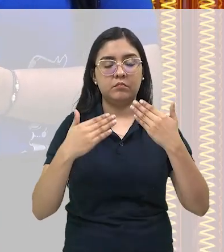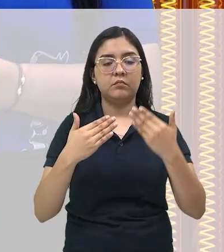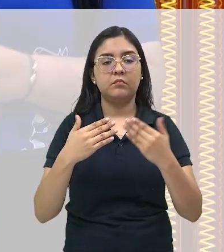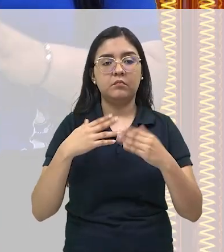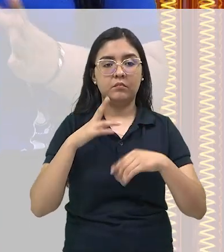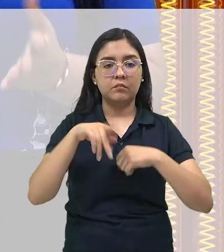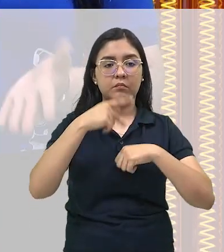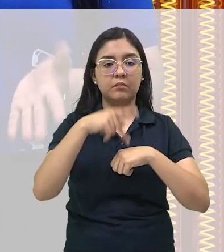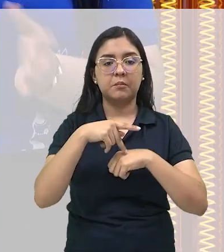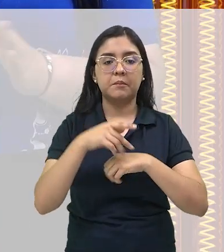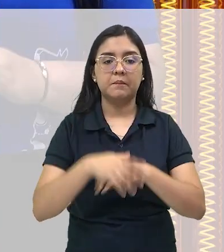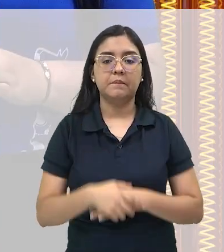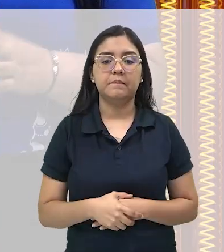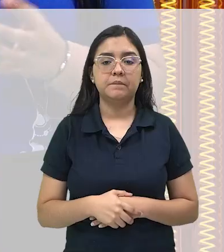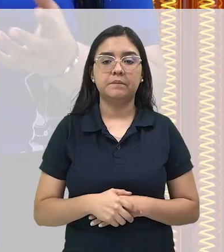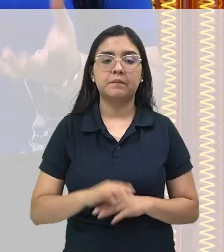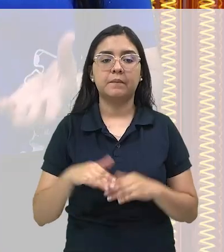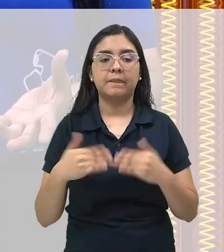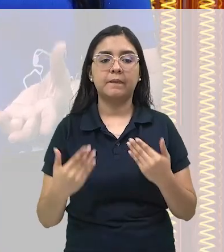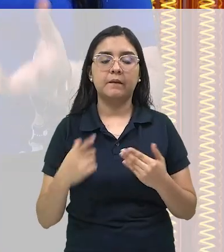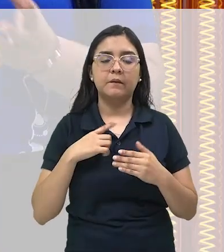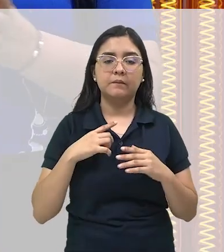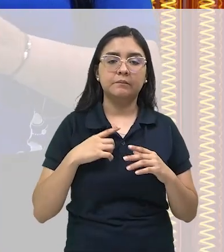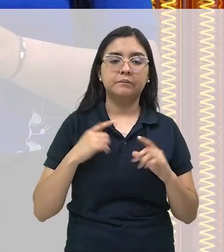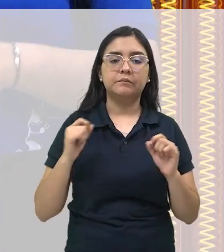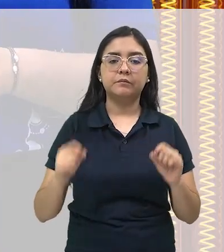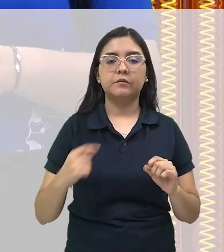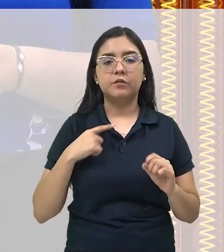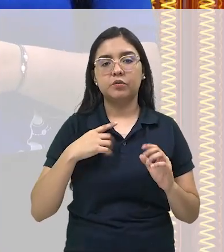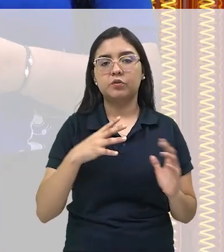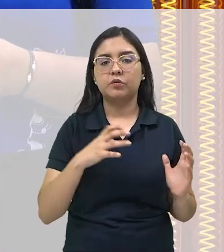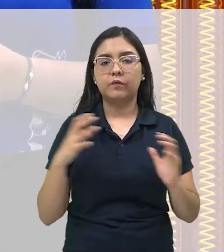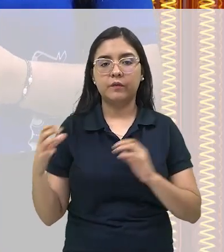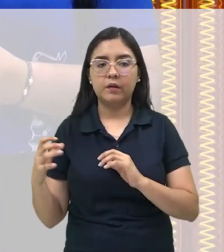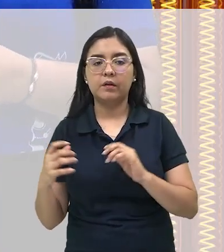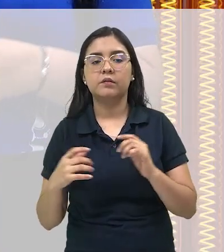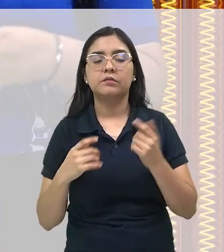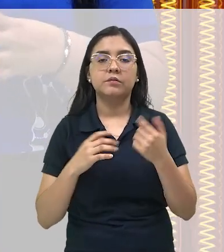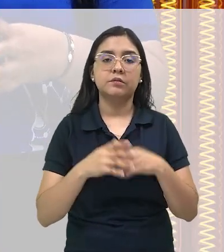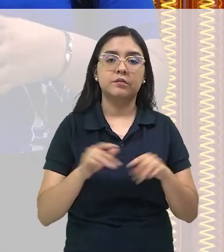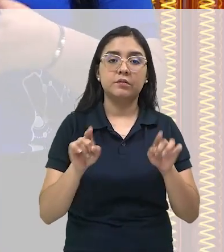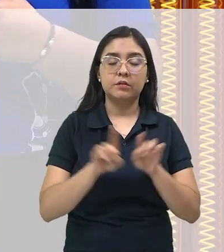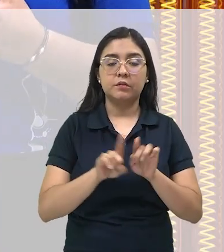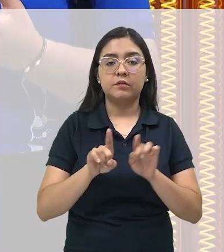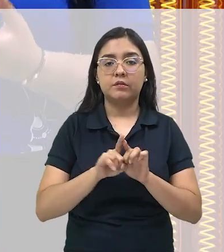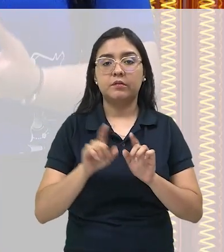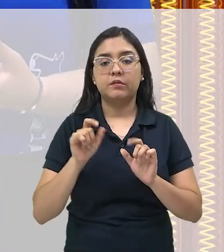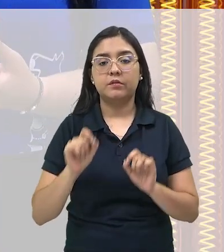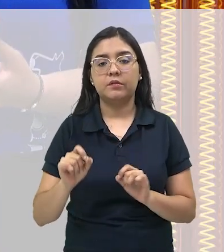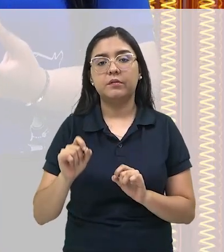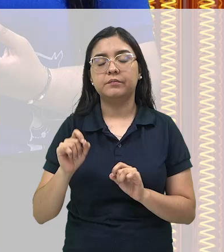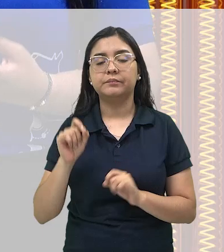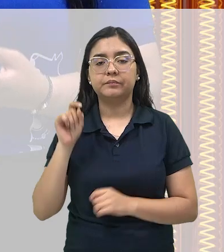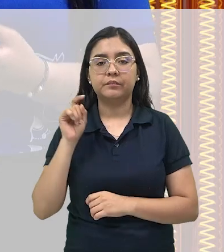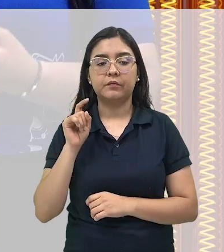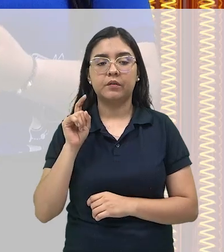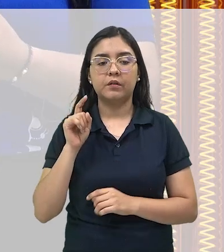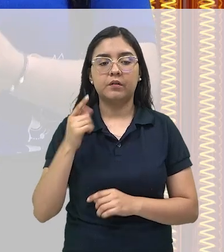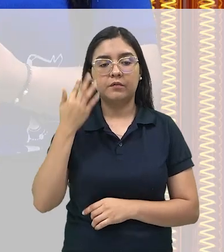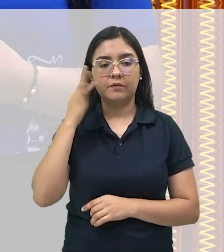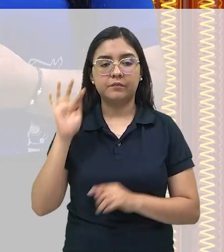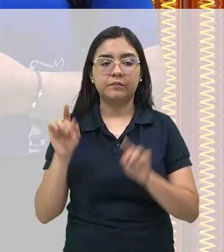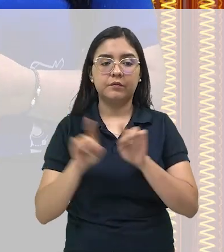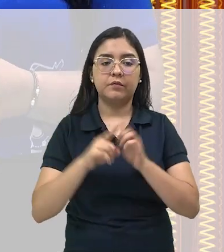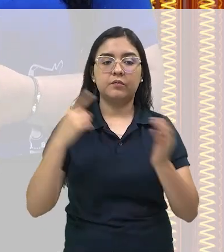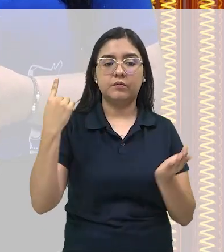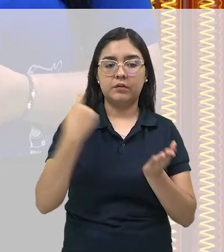país. Com esses conflitos entre ingleses e franceses, foi necessário ali a assinatura de um tratado, e é o Tratado de